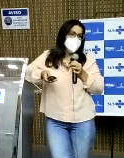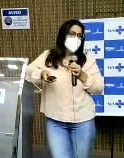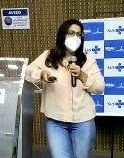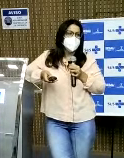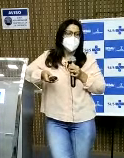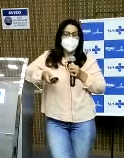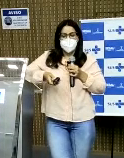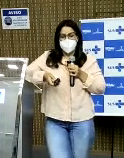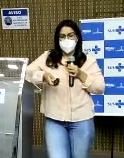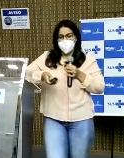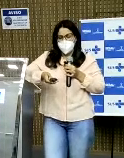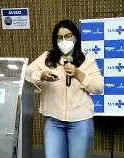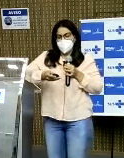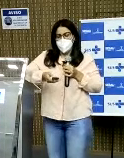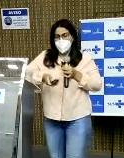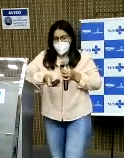né?